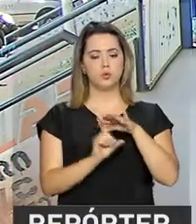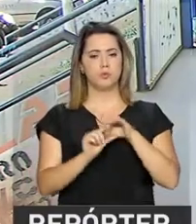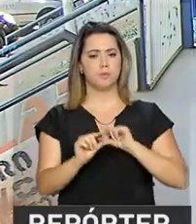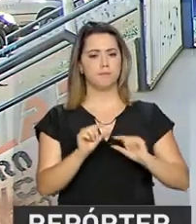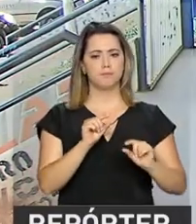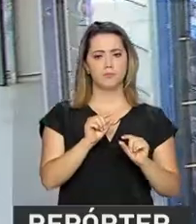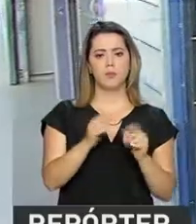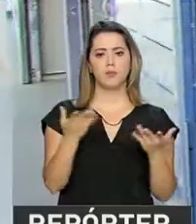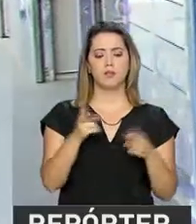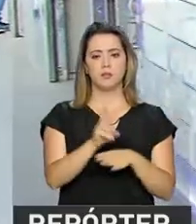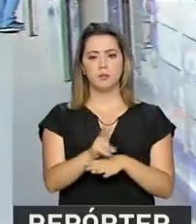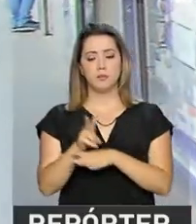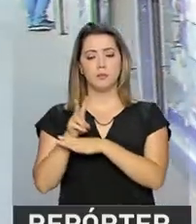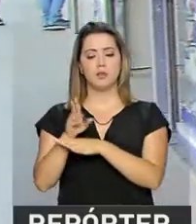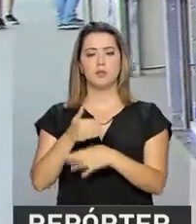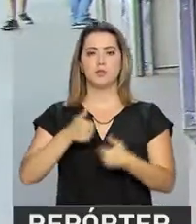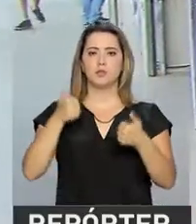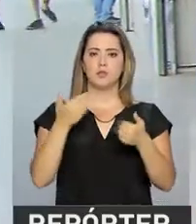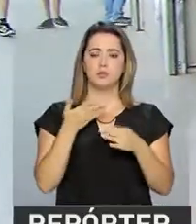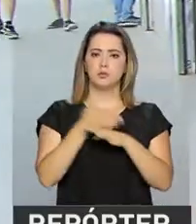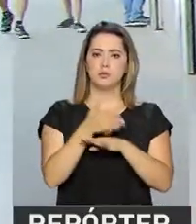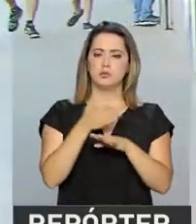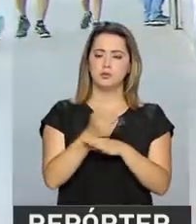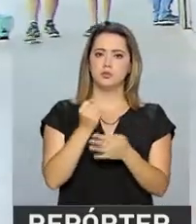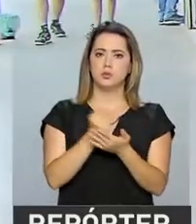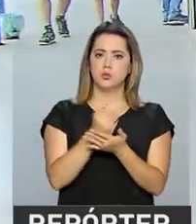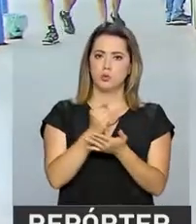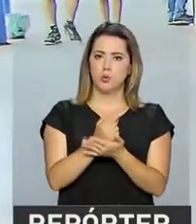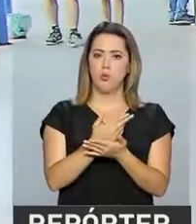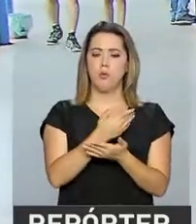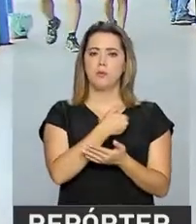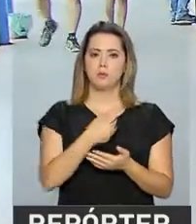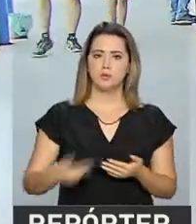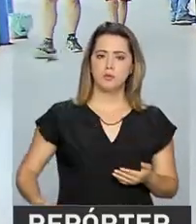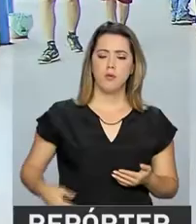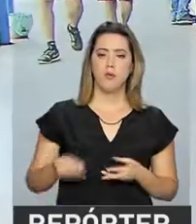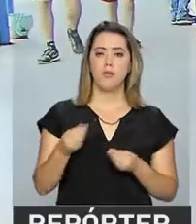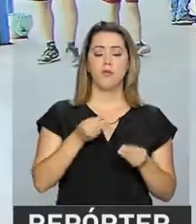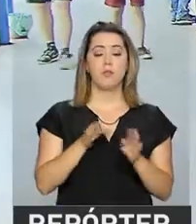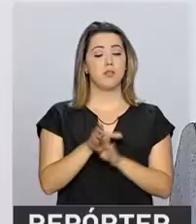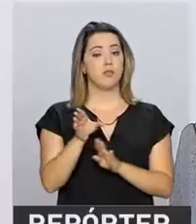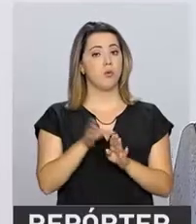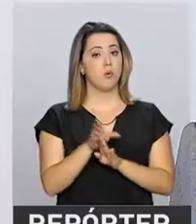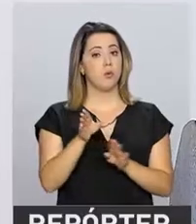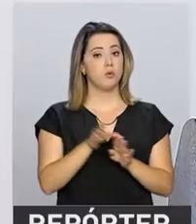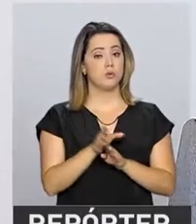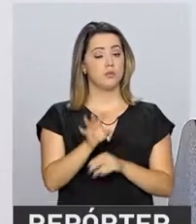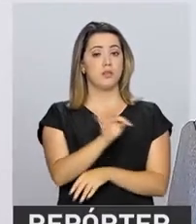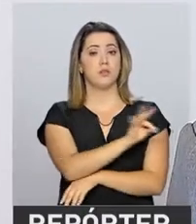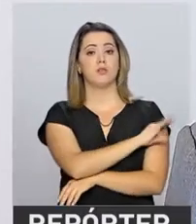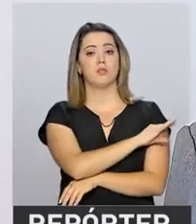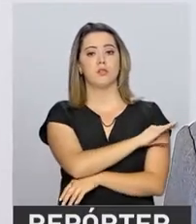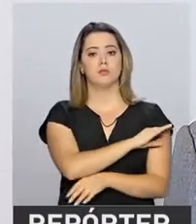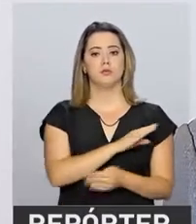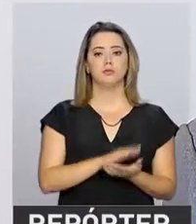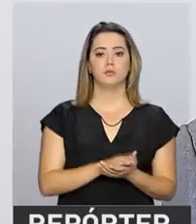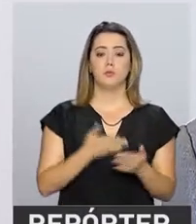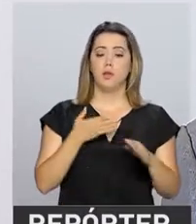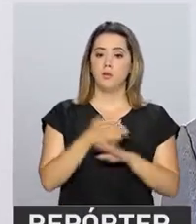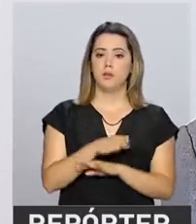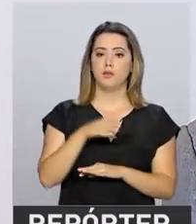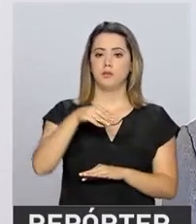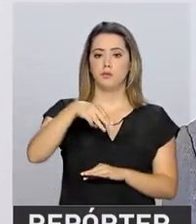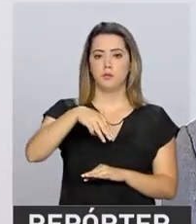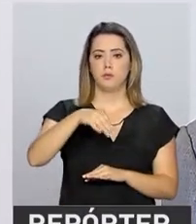facilitados acesso ao mercado de compras públicas e orientação técnica ao entrar para o mei ele